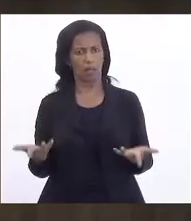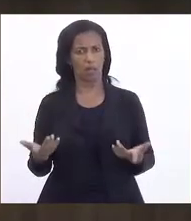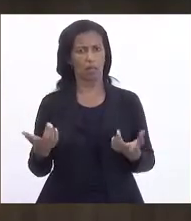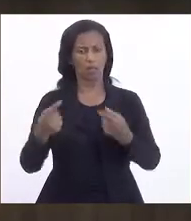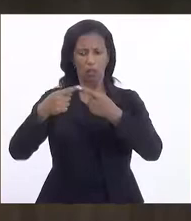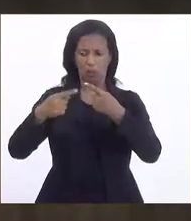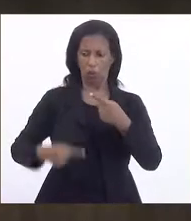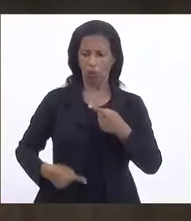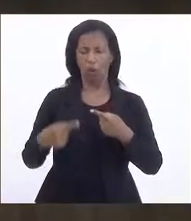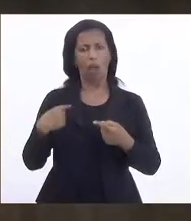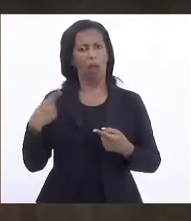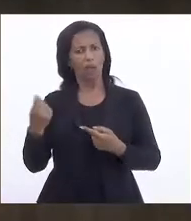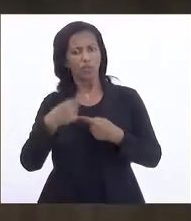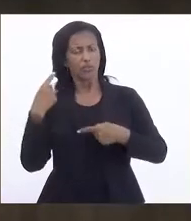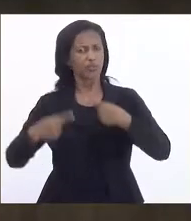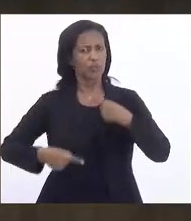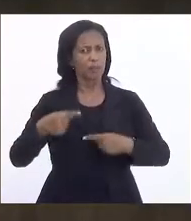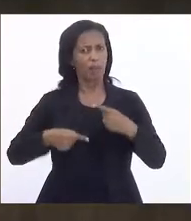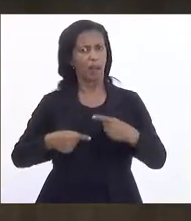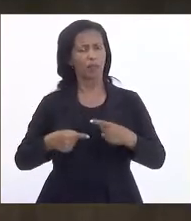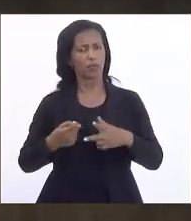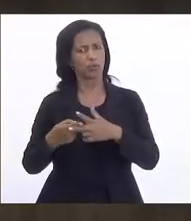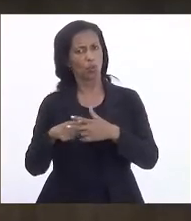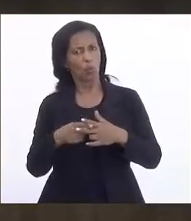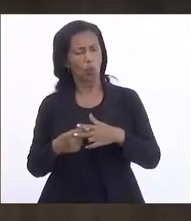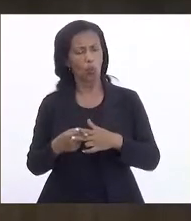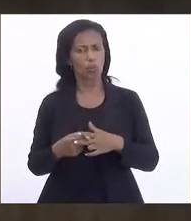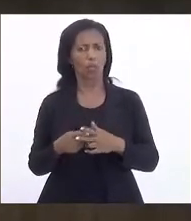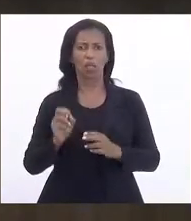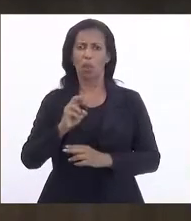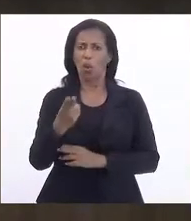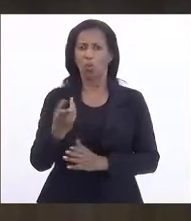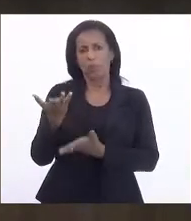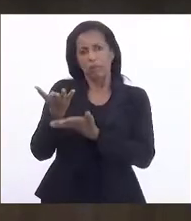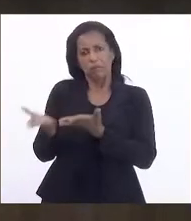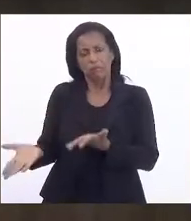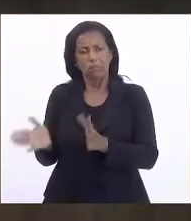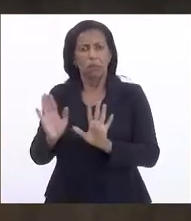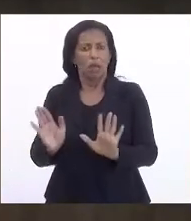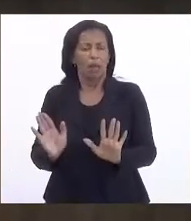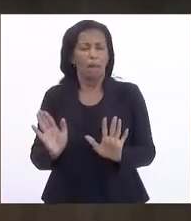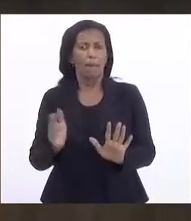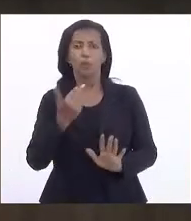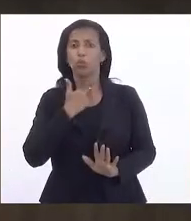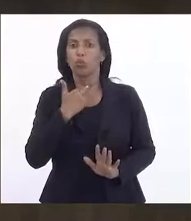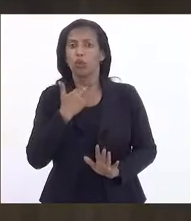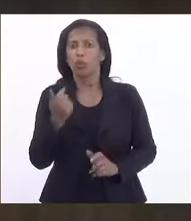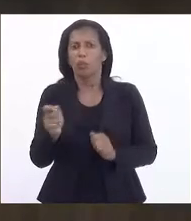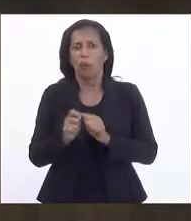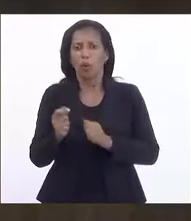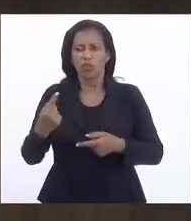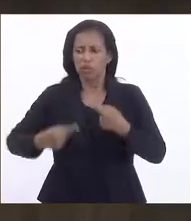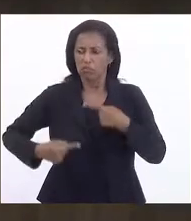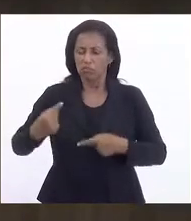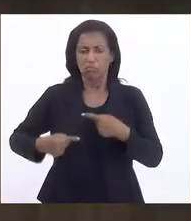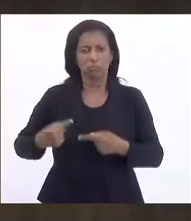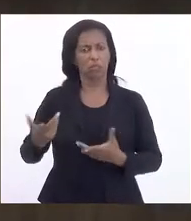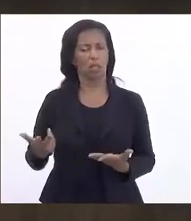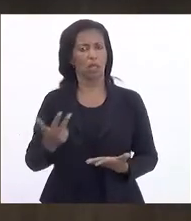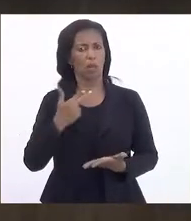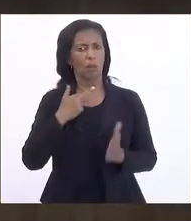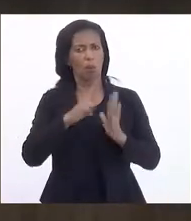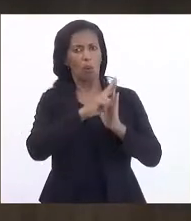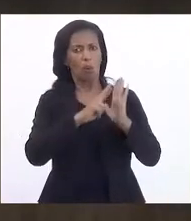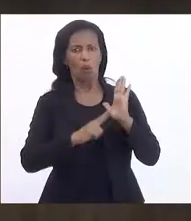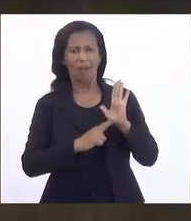debate emenda o relatório tenta acertar ou se quiserem reprovar reprovem mas o que a gente não pode é não fazer o debate de um relatório que